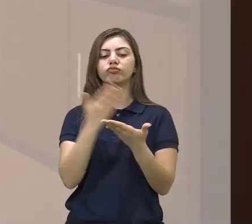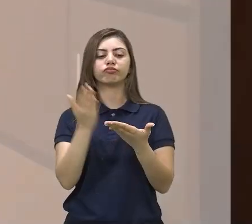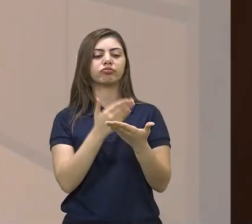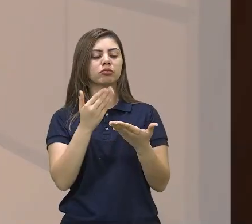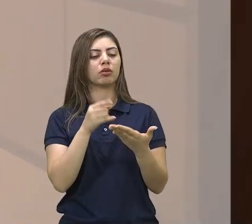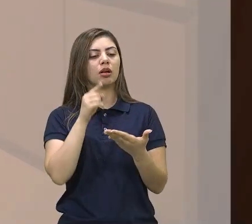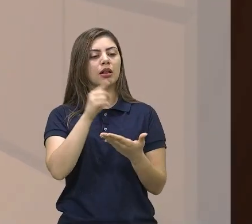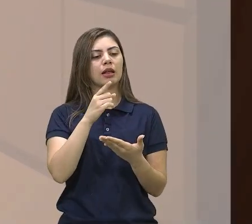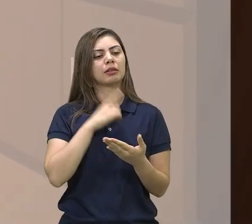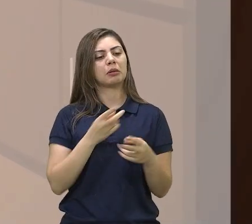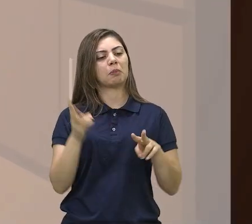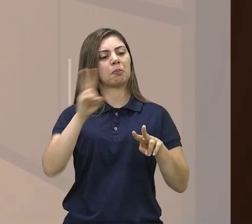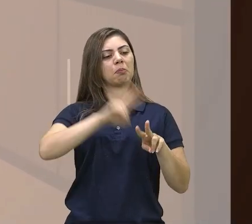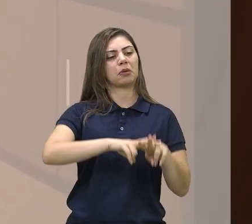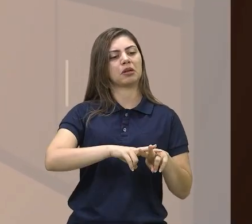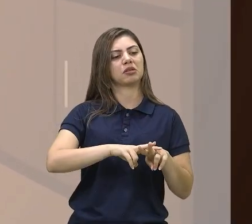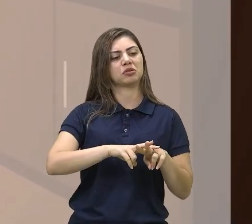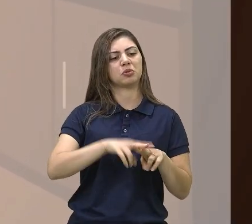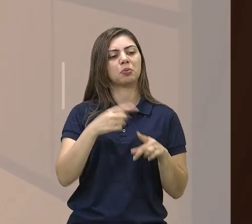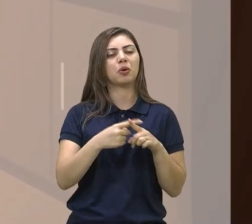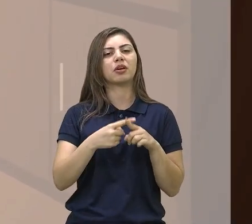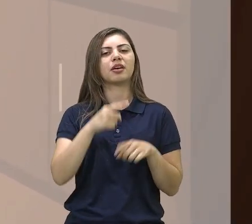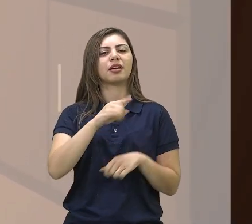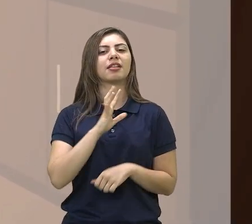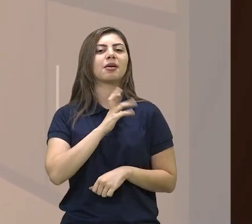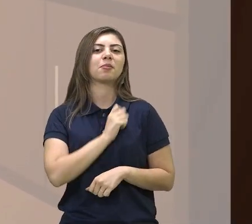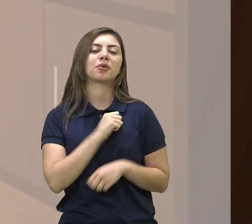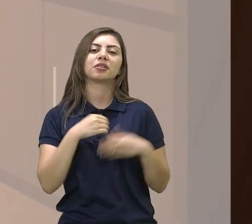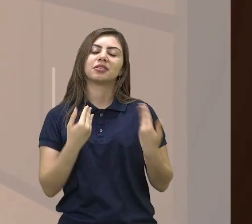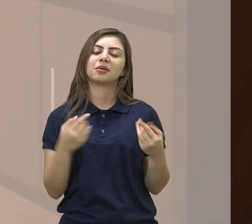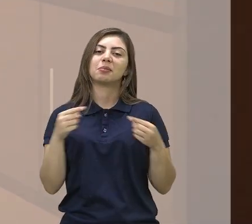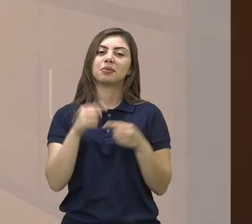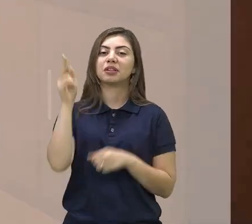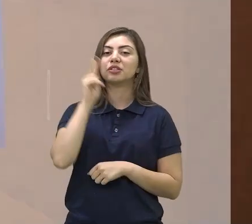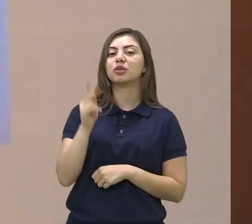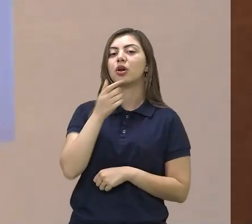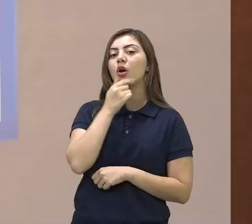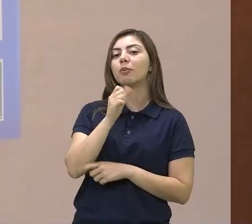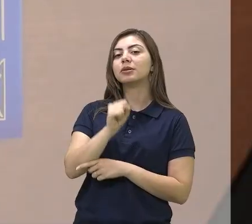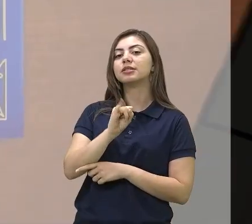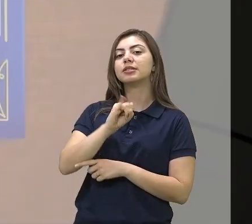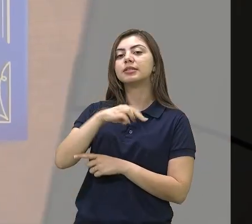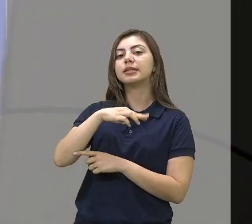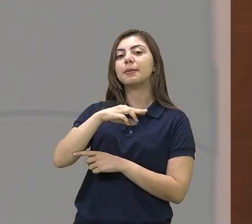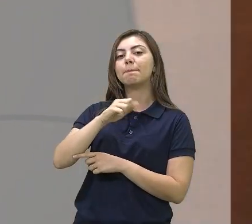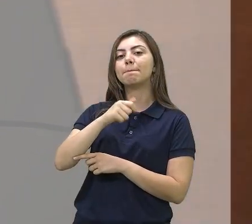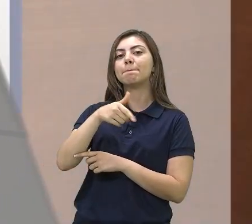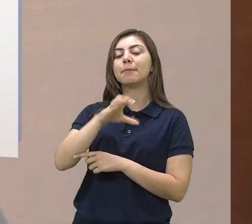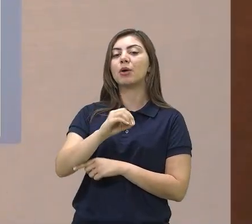Condenado por amor. Assim começa a história de Simão Botelho.